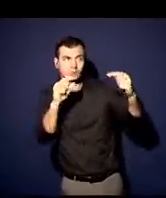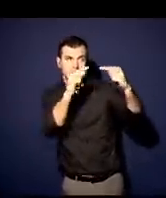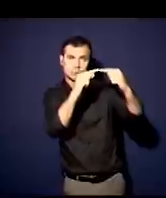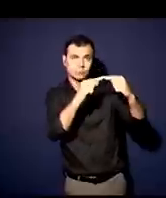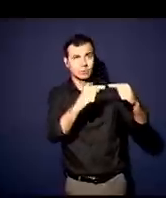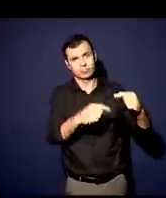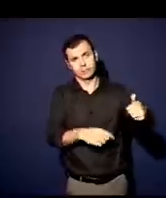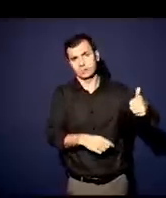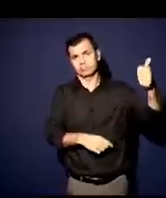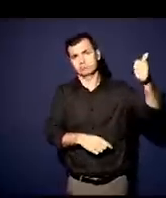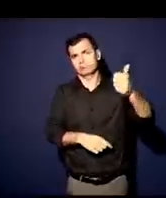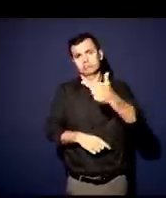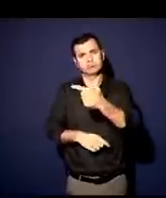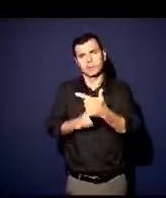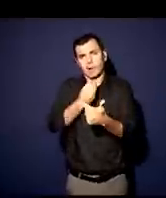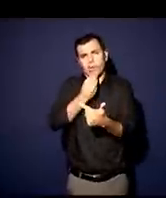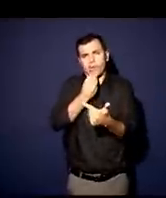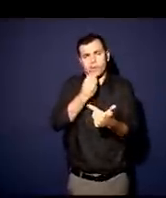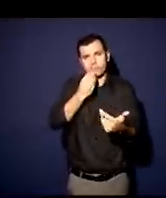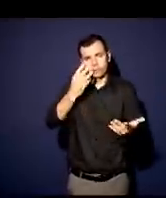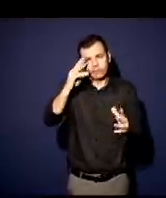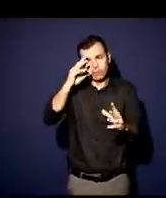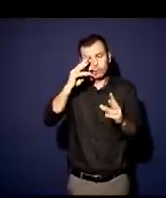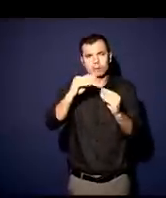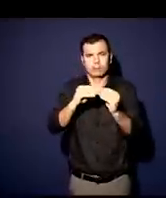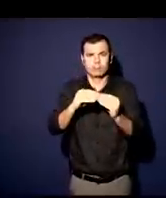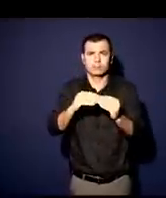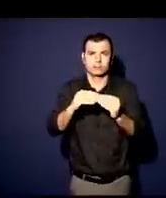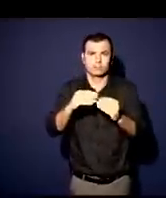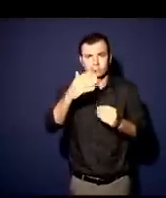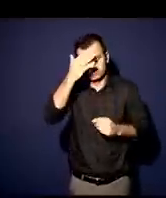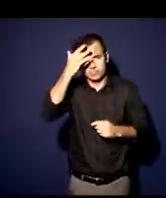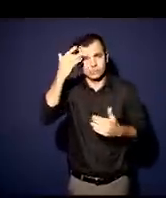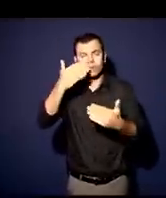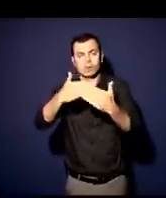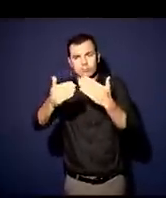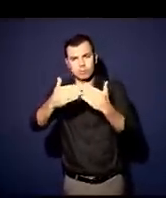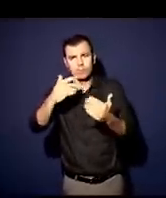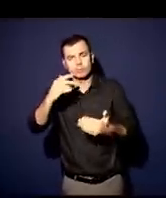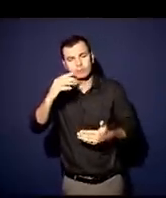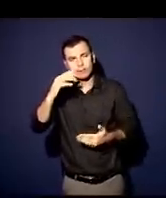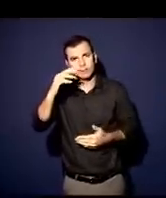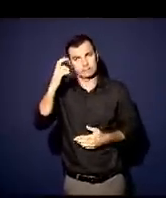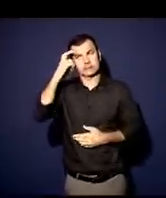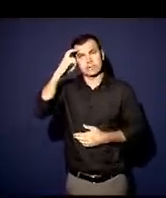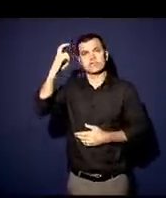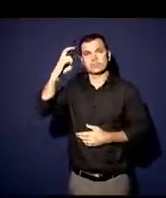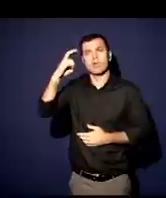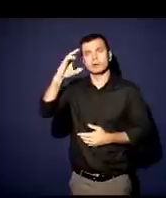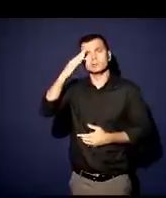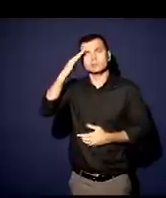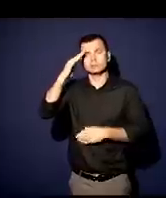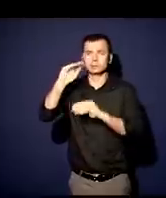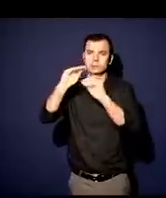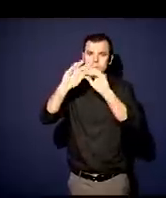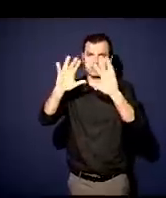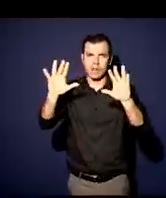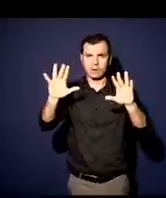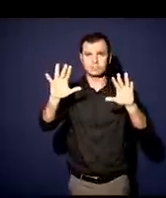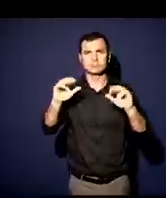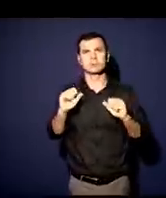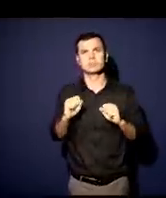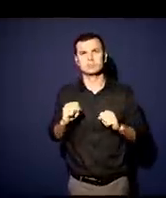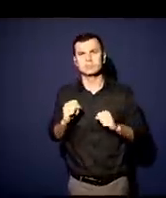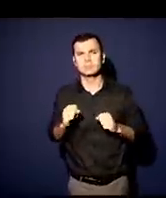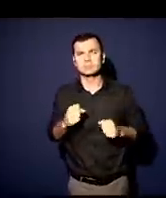óbvio, né, que seria essa a conclusão de qualquer ser humano razoavelmente inteligente. Então, o medo é que ela tenha uma